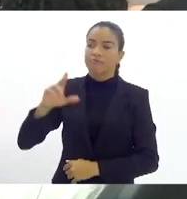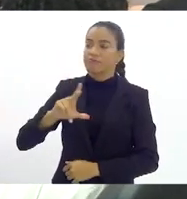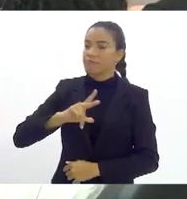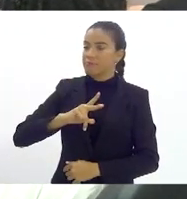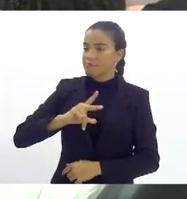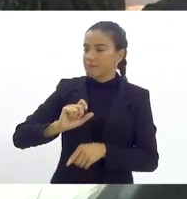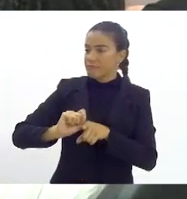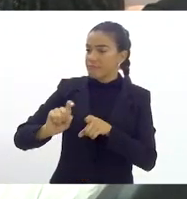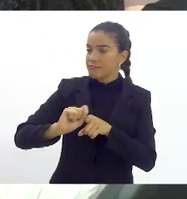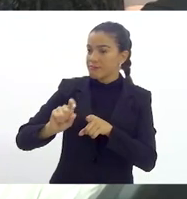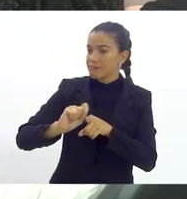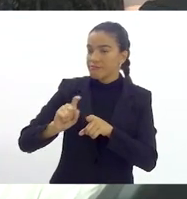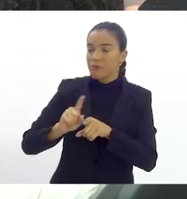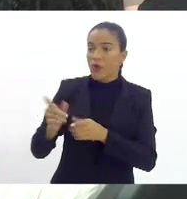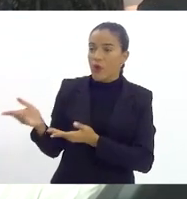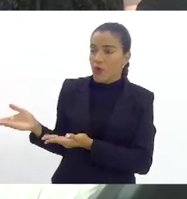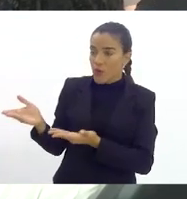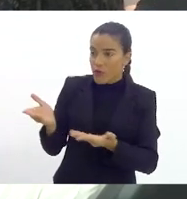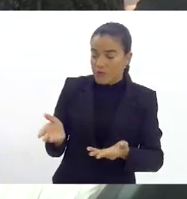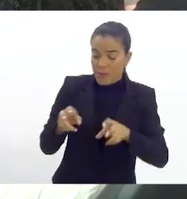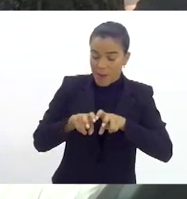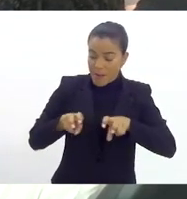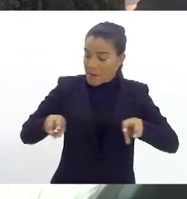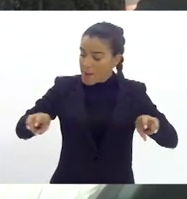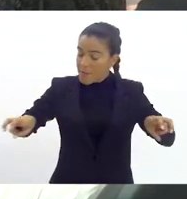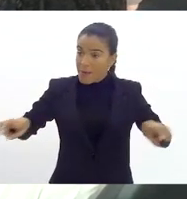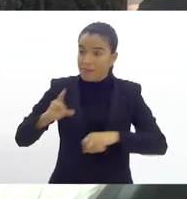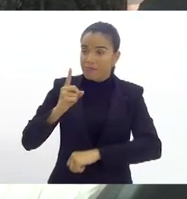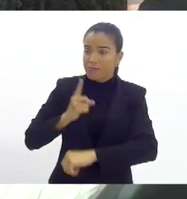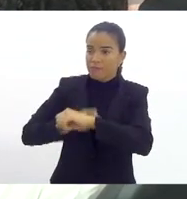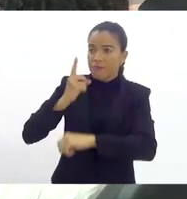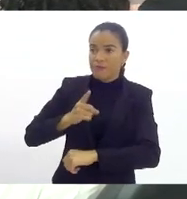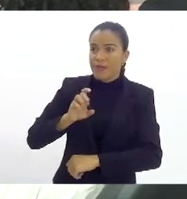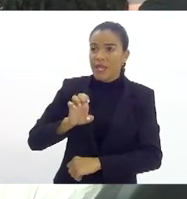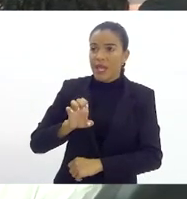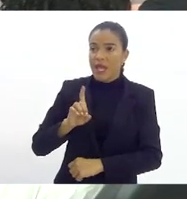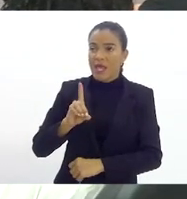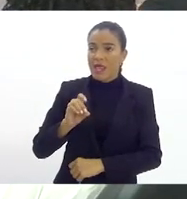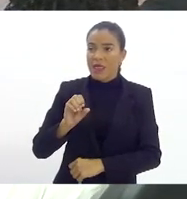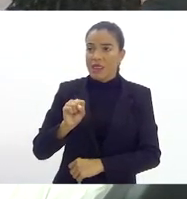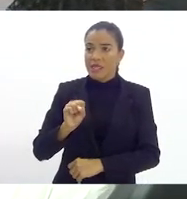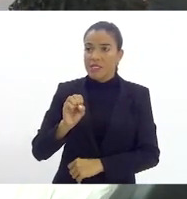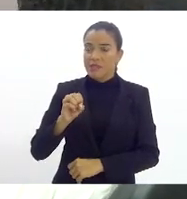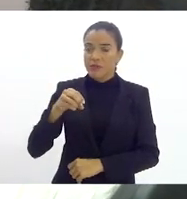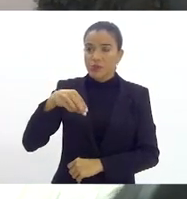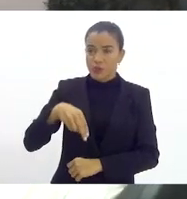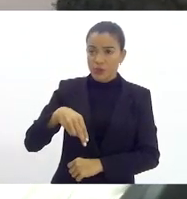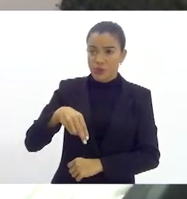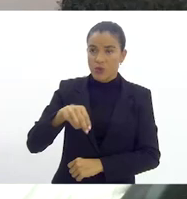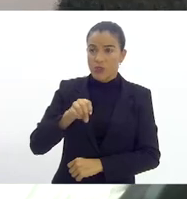convidar para compor a mesa imediatamente Doutor Elson Simões Paiva